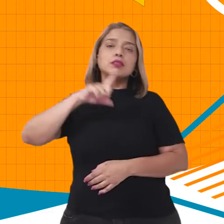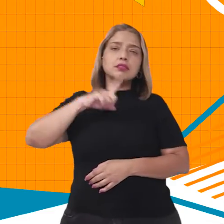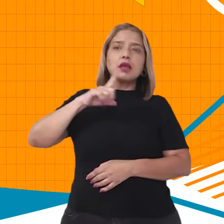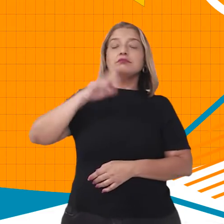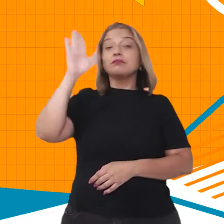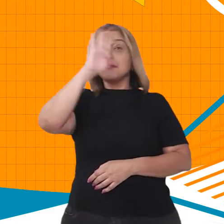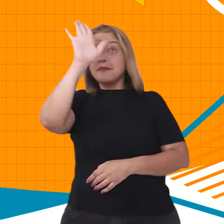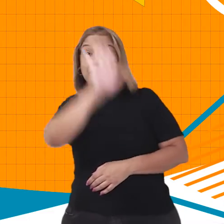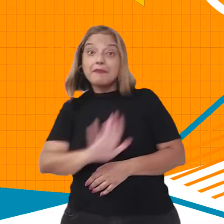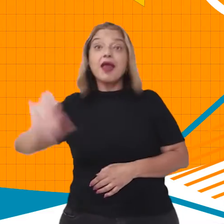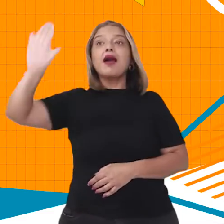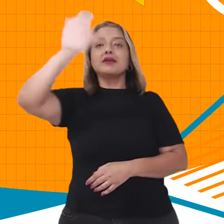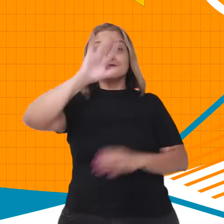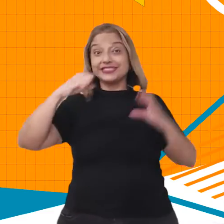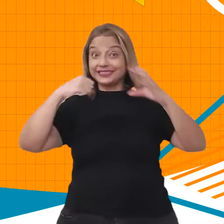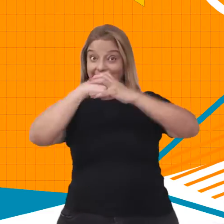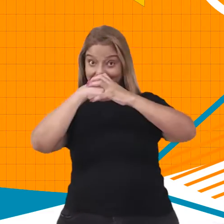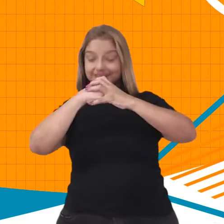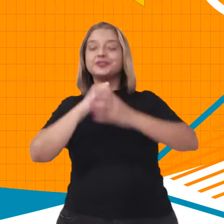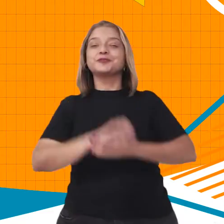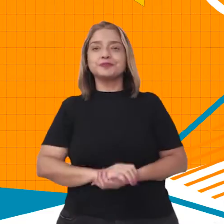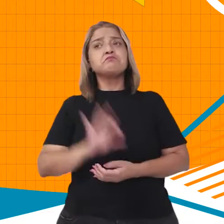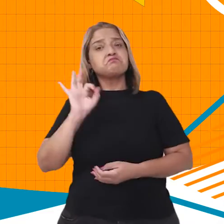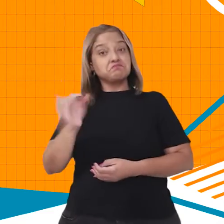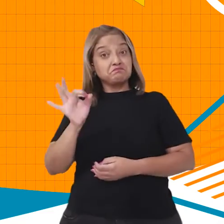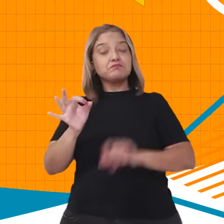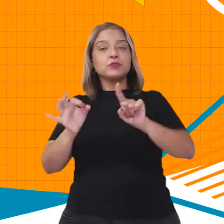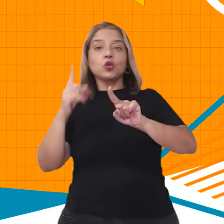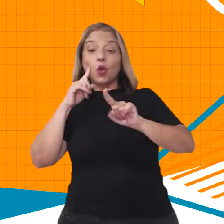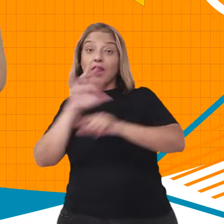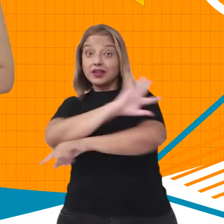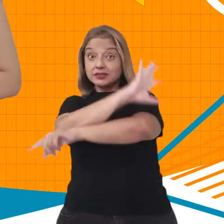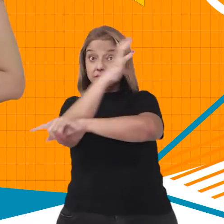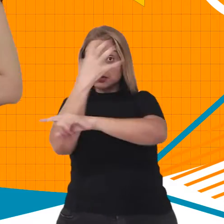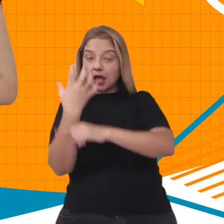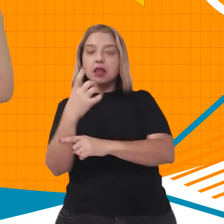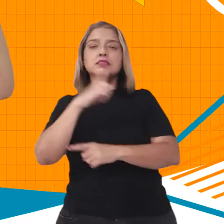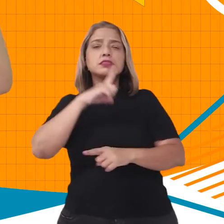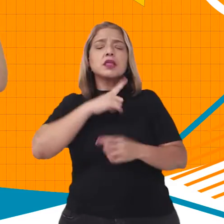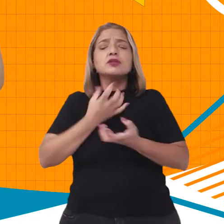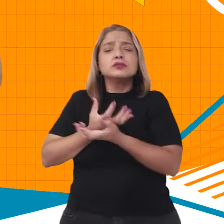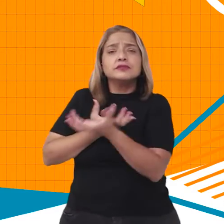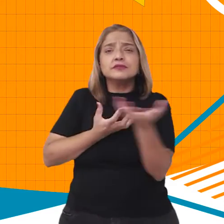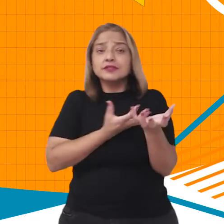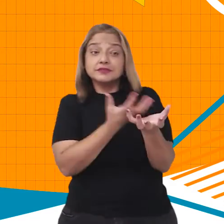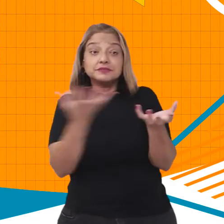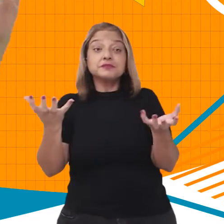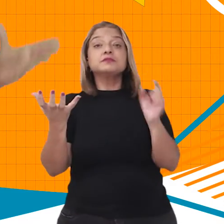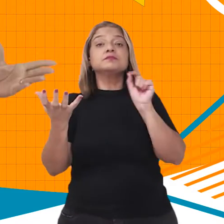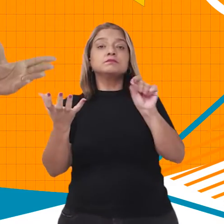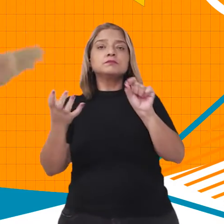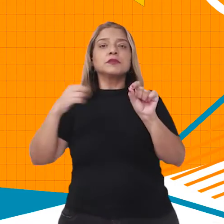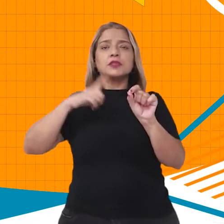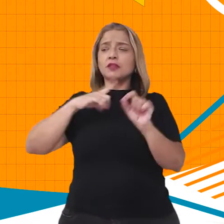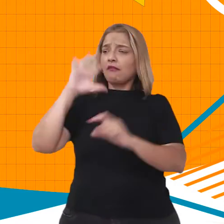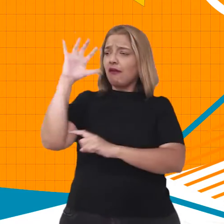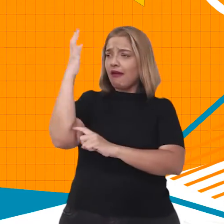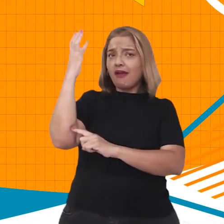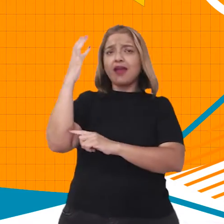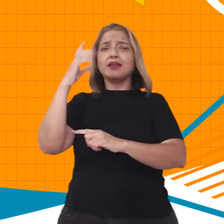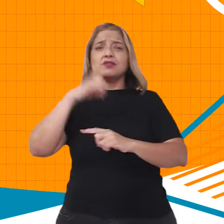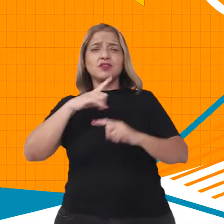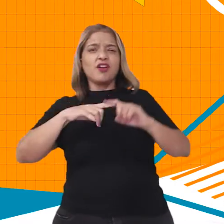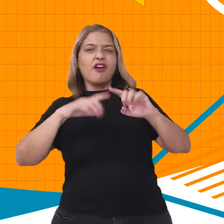região central do Brasil. Isso aí, Gabriel! E o Cerrado é caracterizado por uma vegetação com galhos e